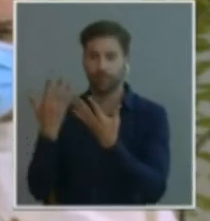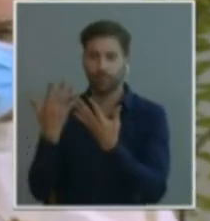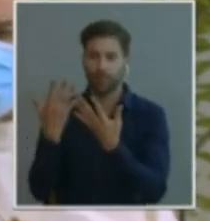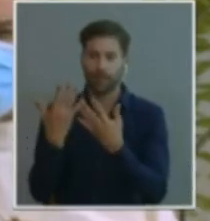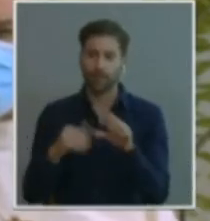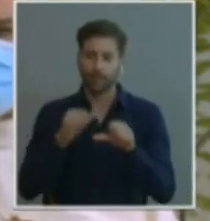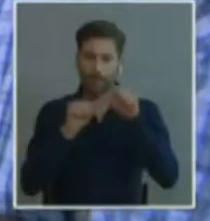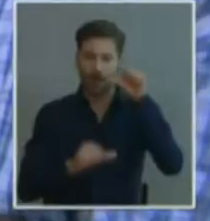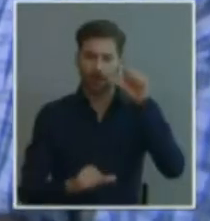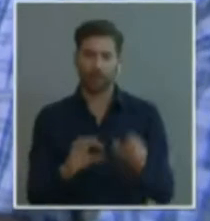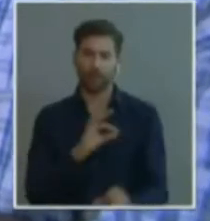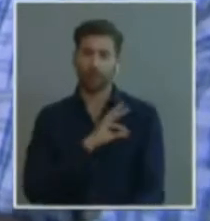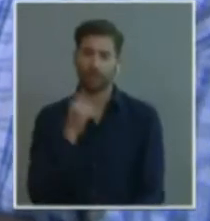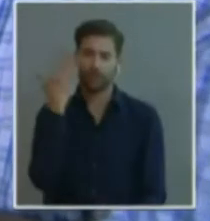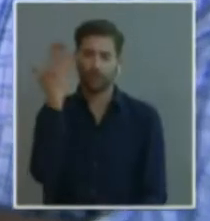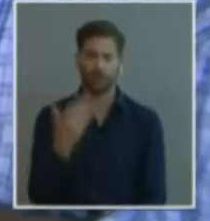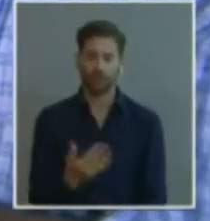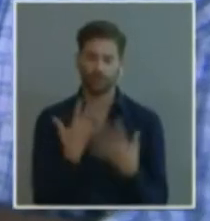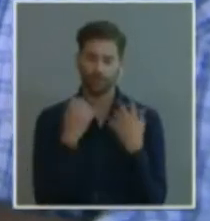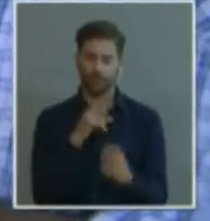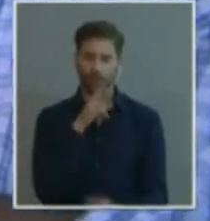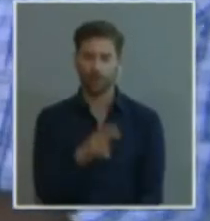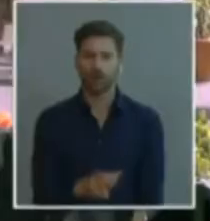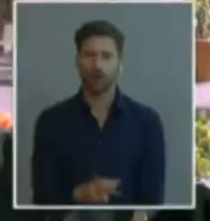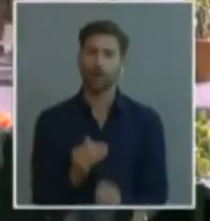Palavra do Senhor.